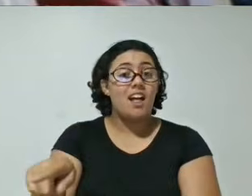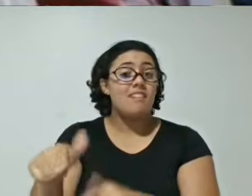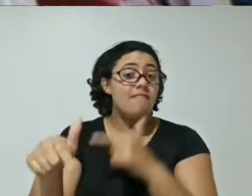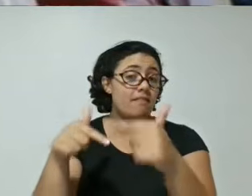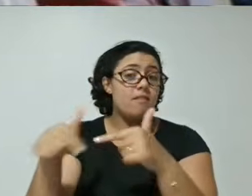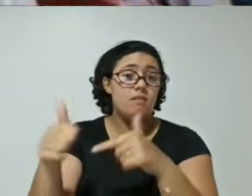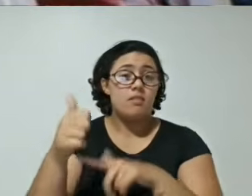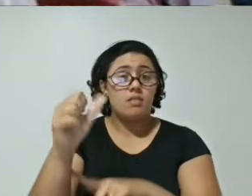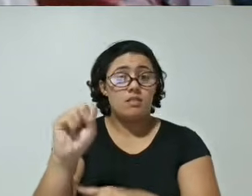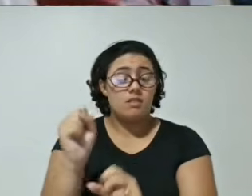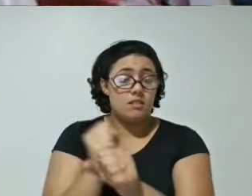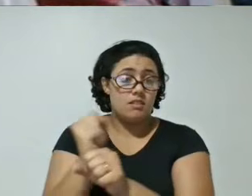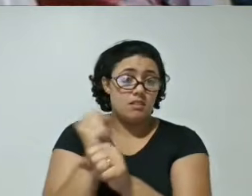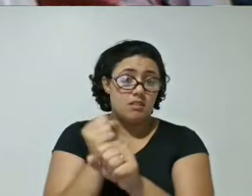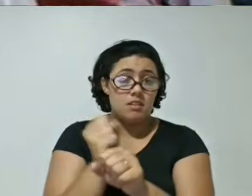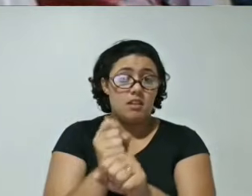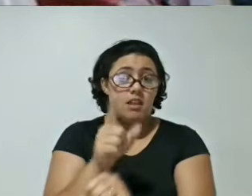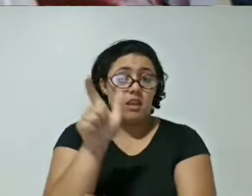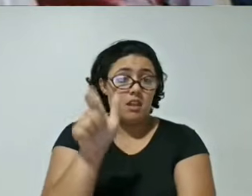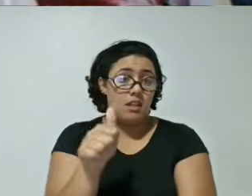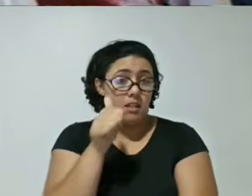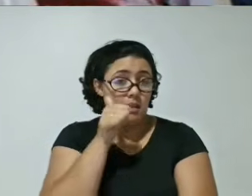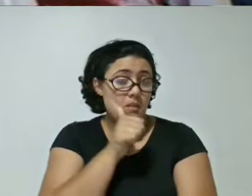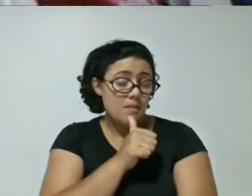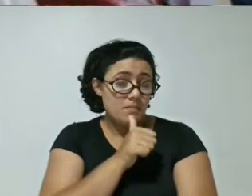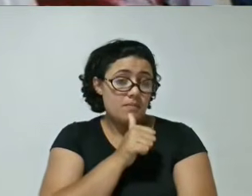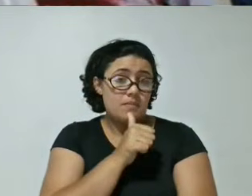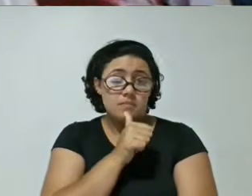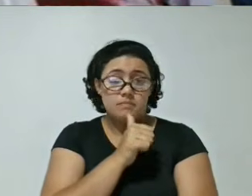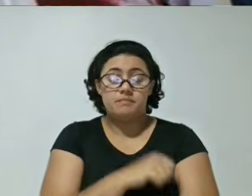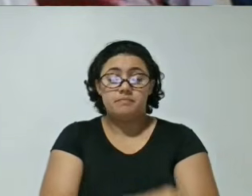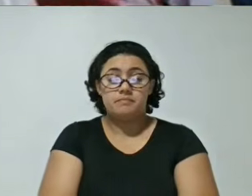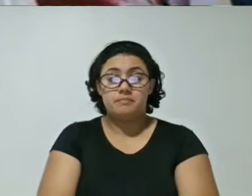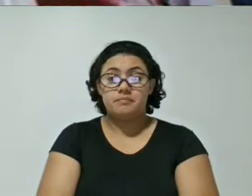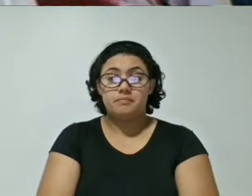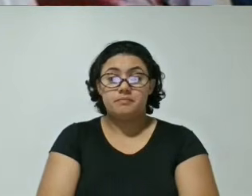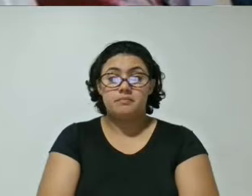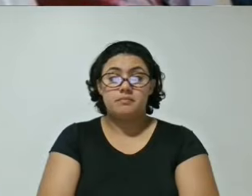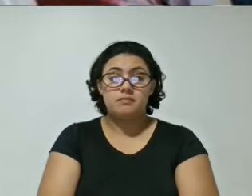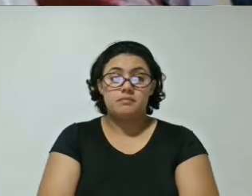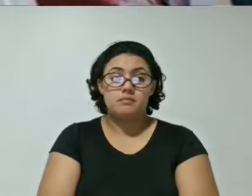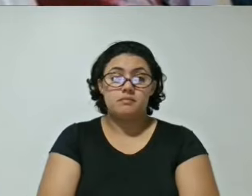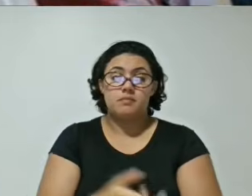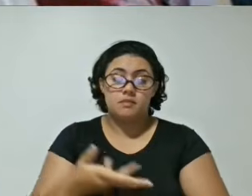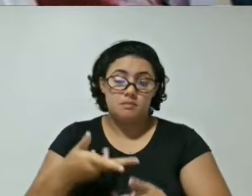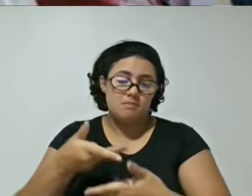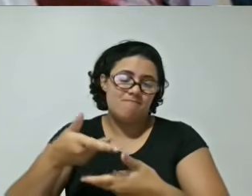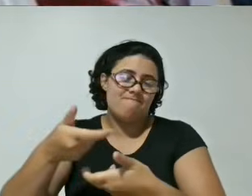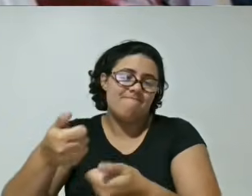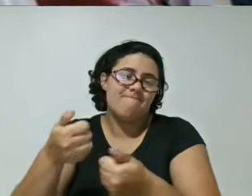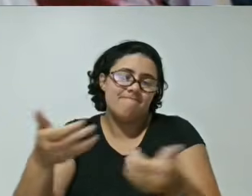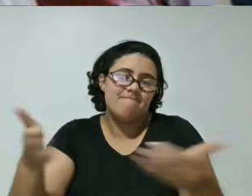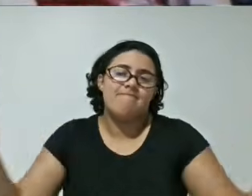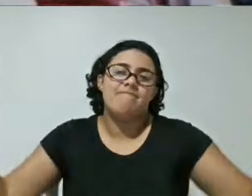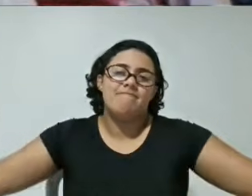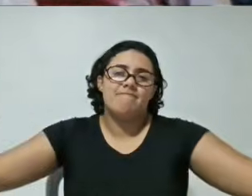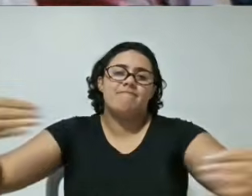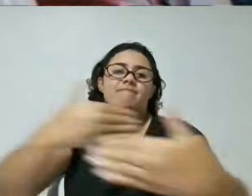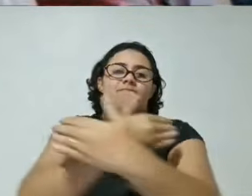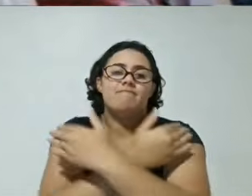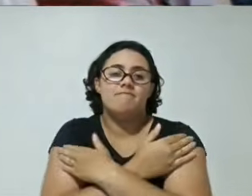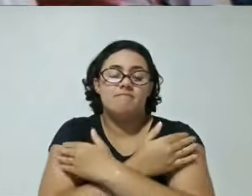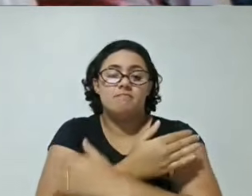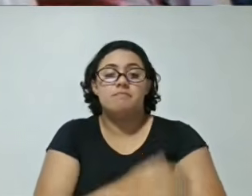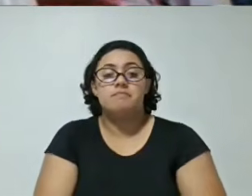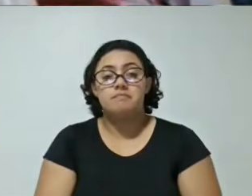né, e ela me recebeu assim, de braços abertos. Tinha um ensaio do Grupo Rosa São Bernardo no mesmo